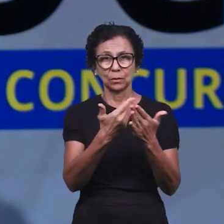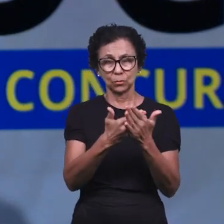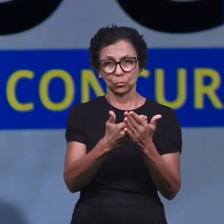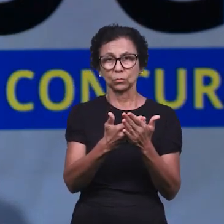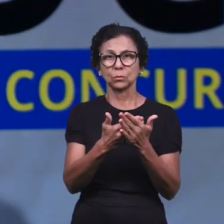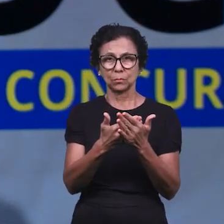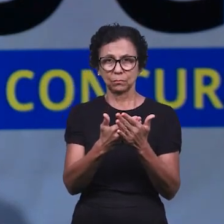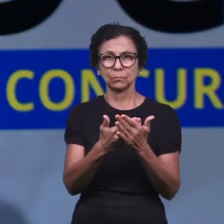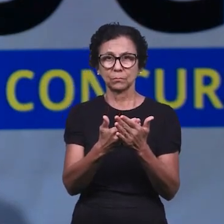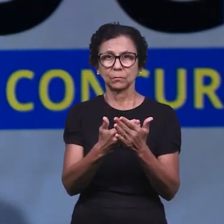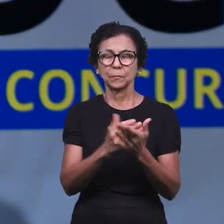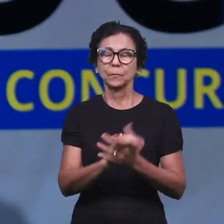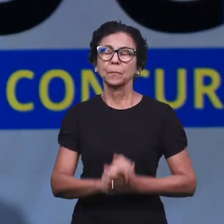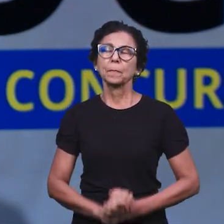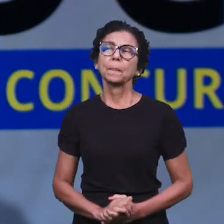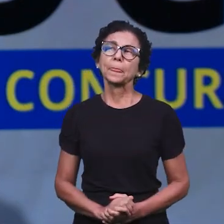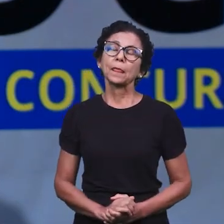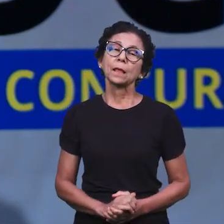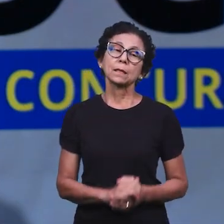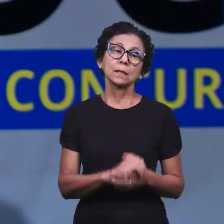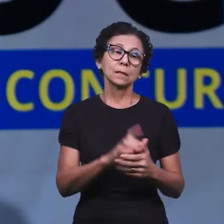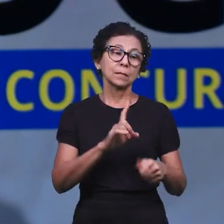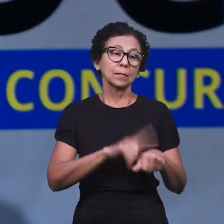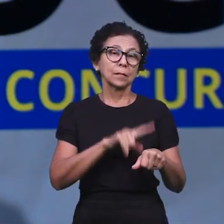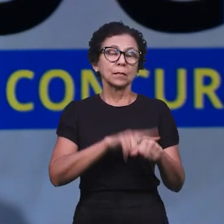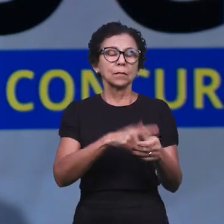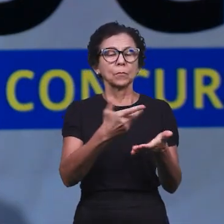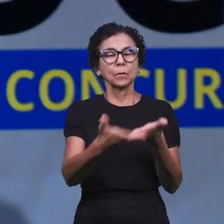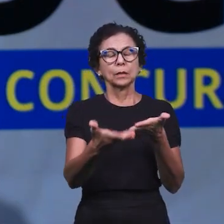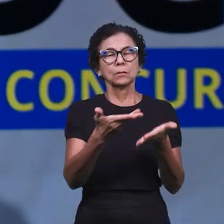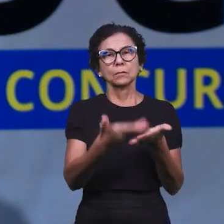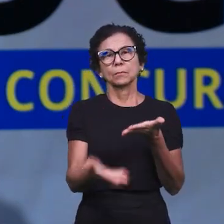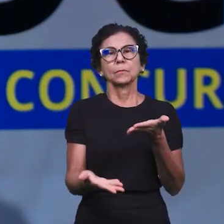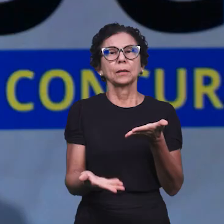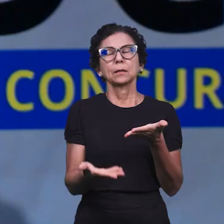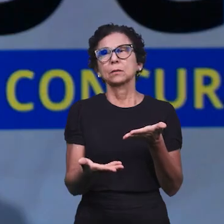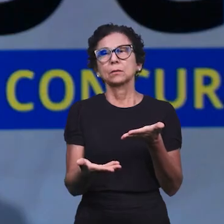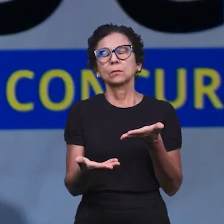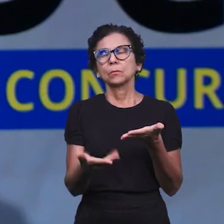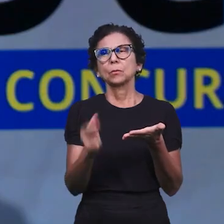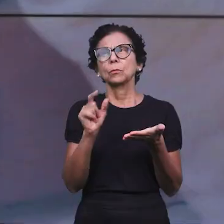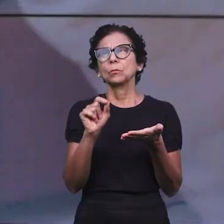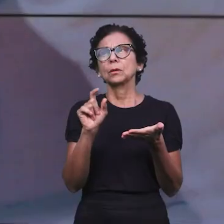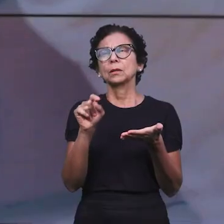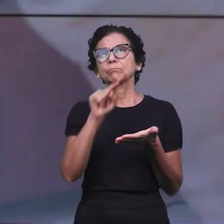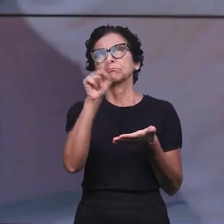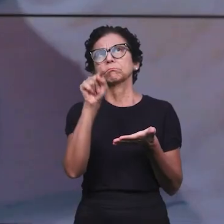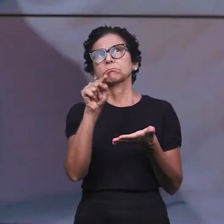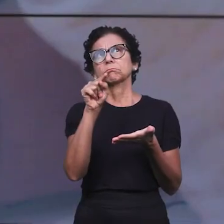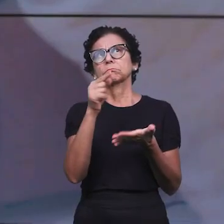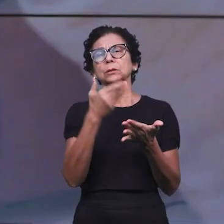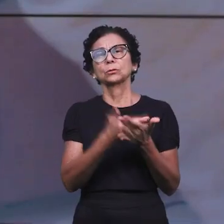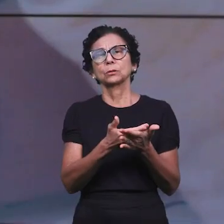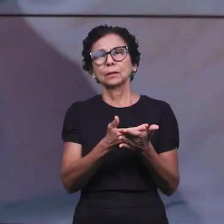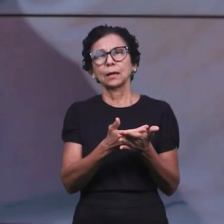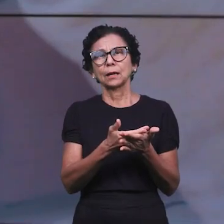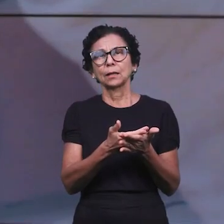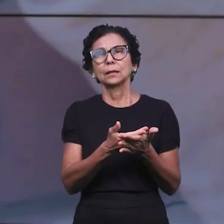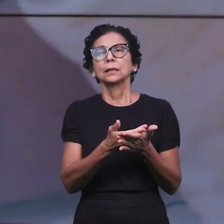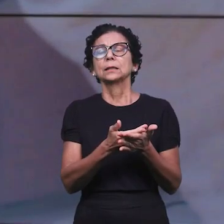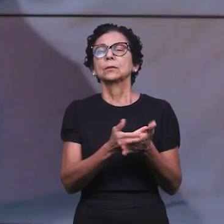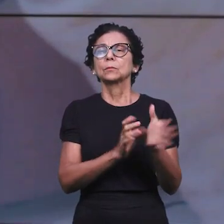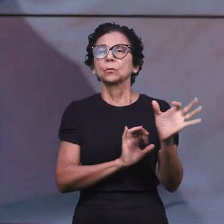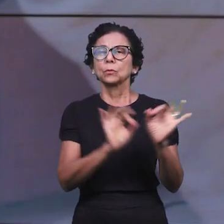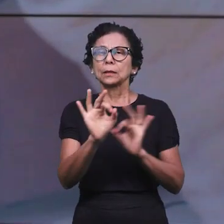eficiente. Mas às vezes a gente perde muito tempo sem saber o que estudar. Então, ter um plano de